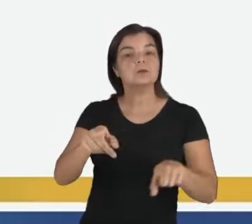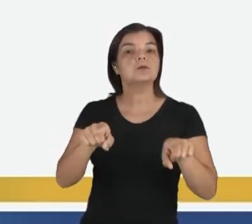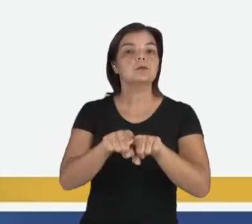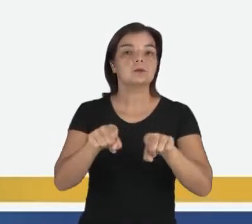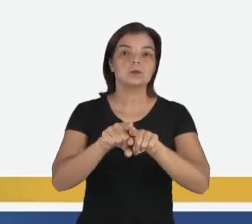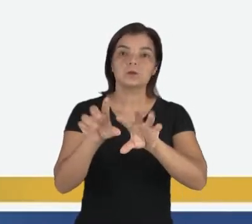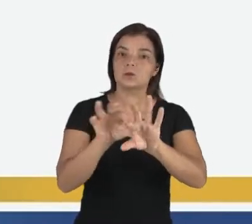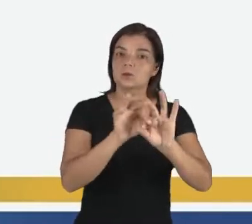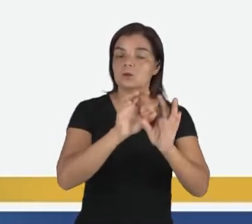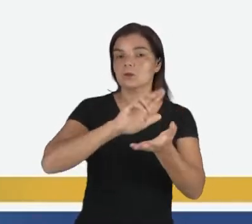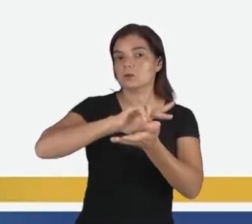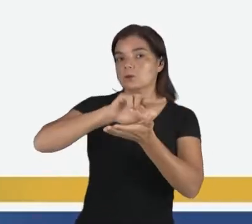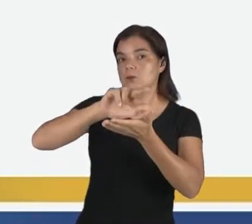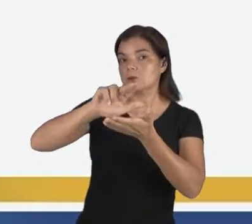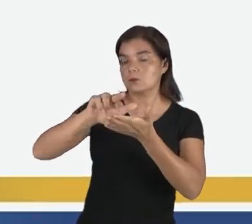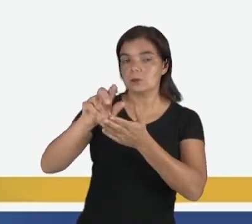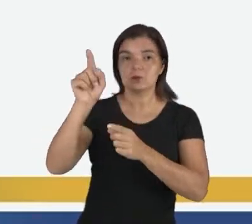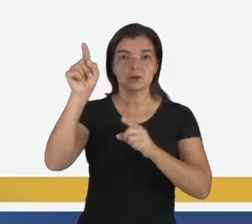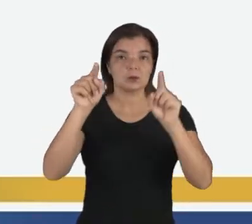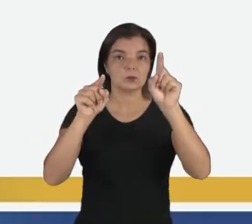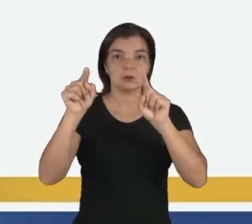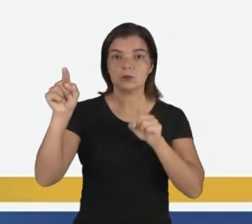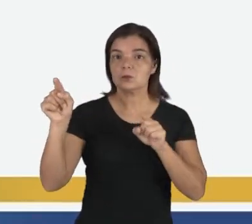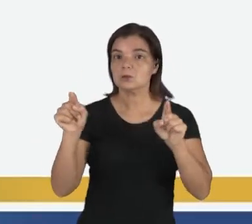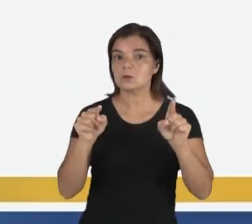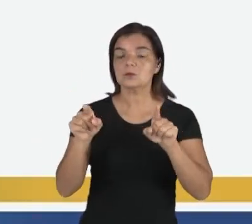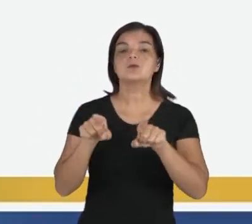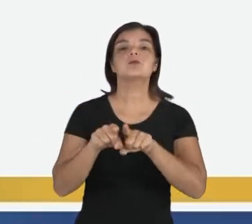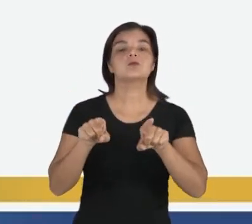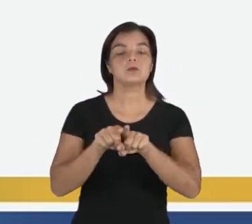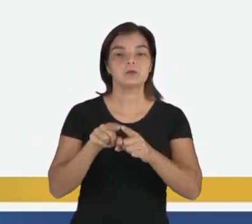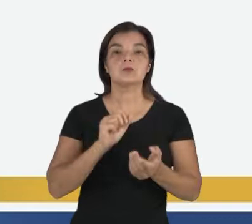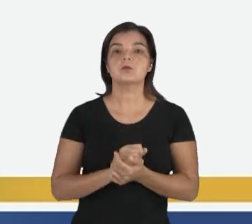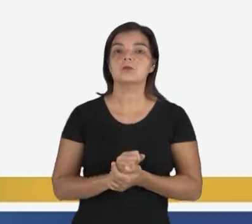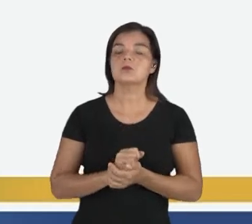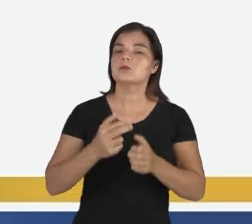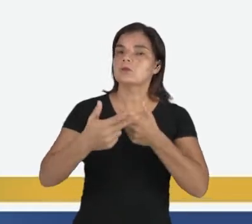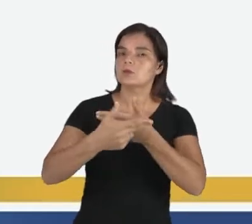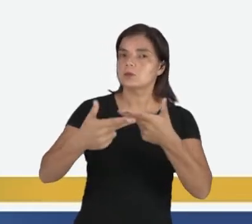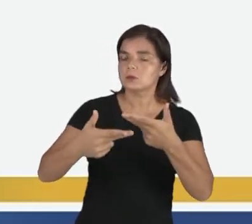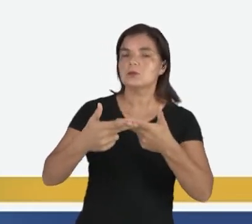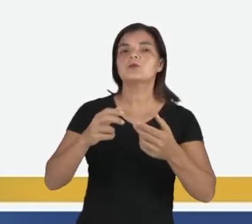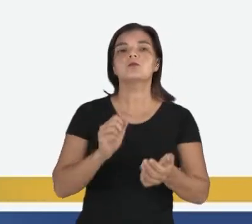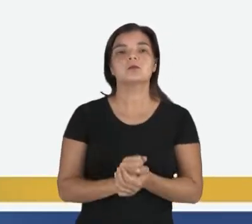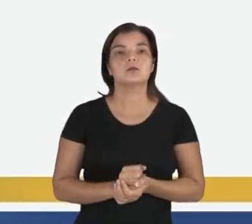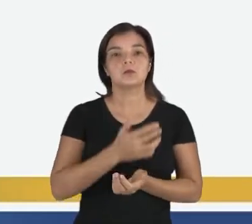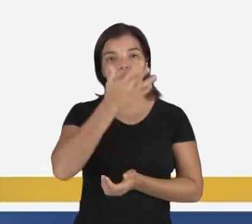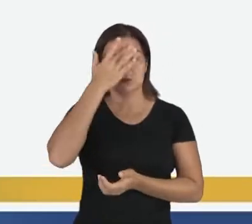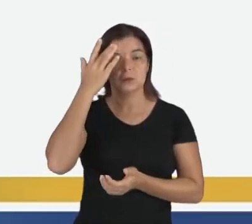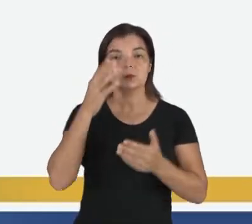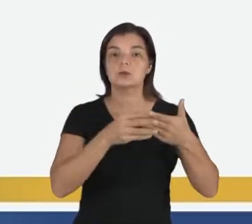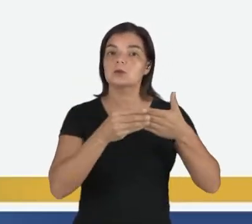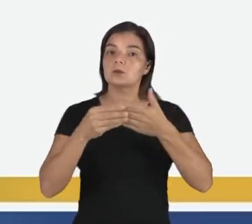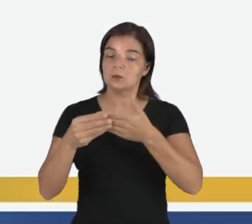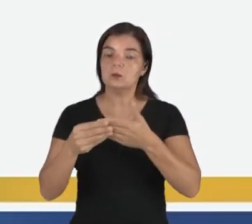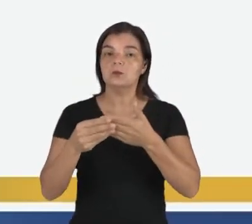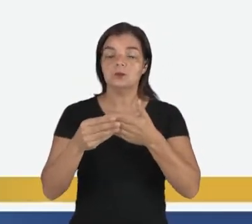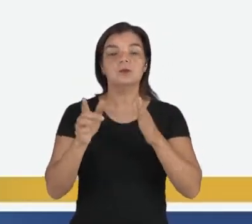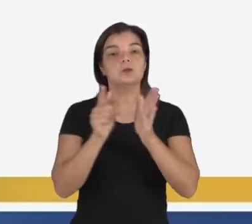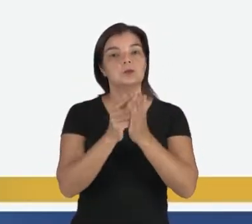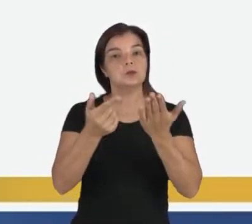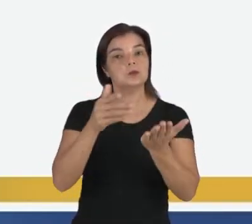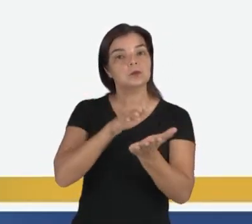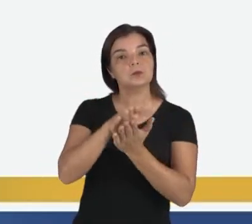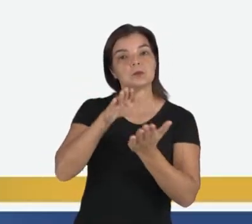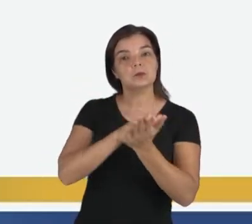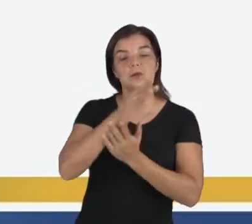e ligado a várias setas, né, que são vários aparelhos, uma pessoa carregando um jornal impresso,